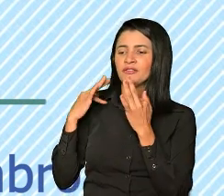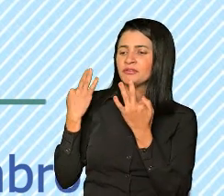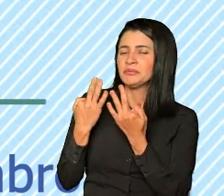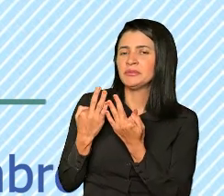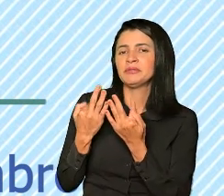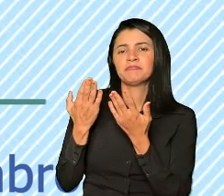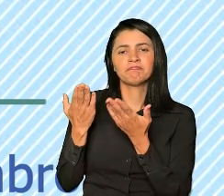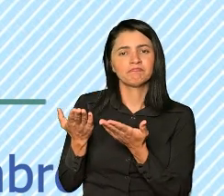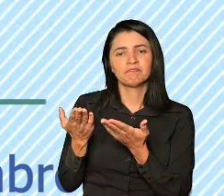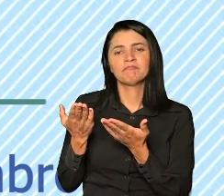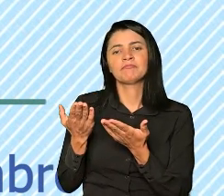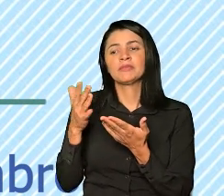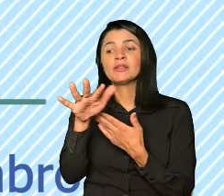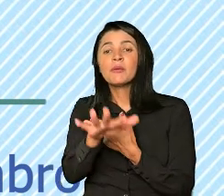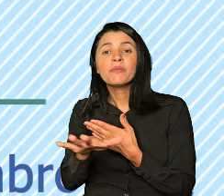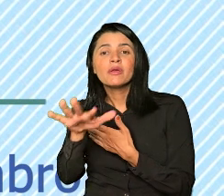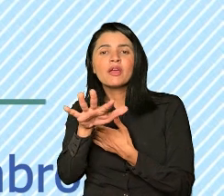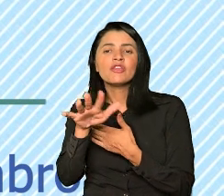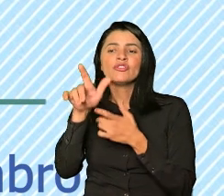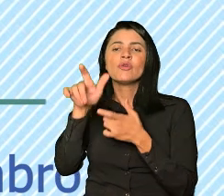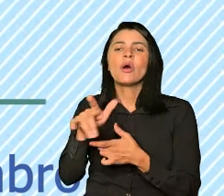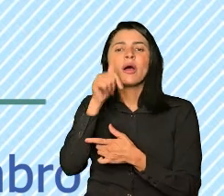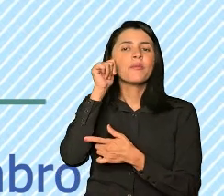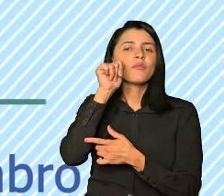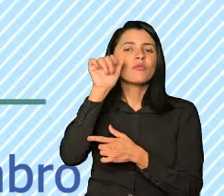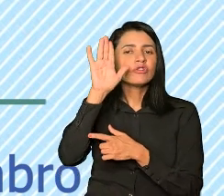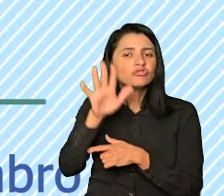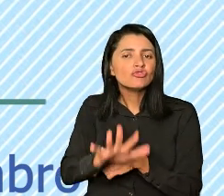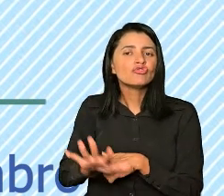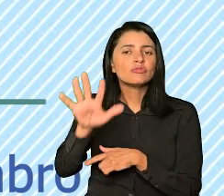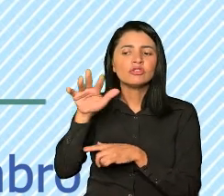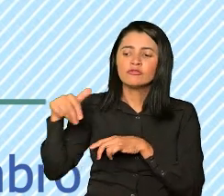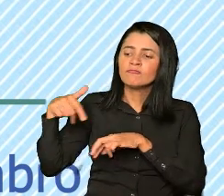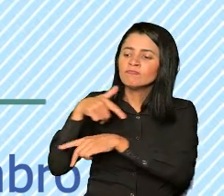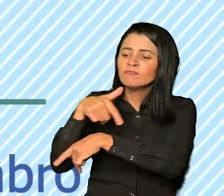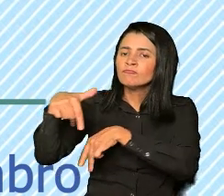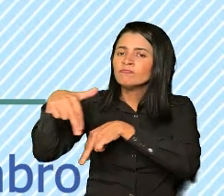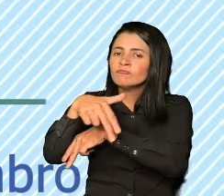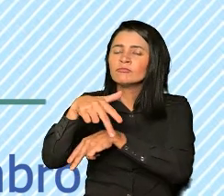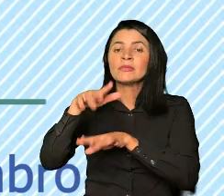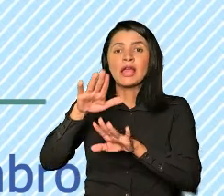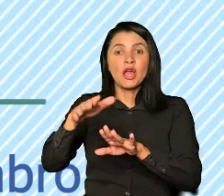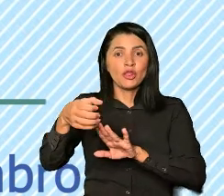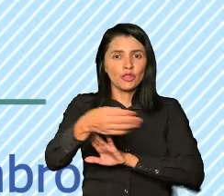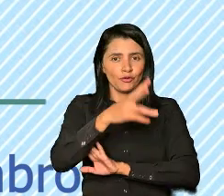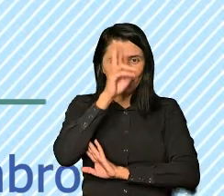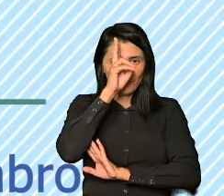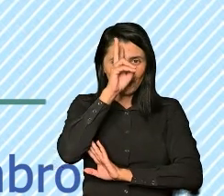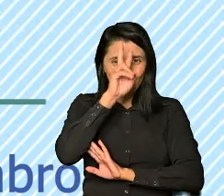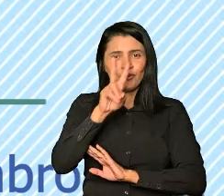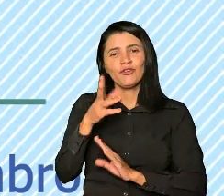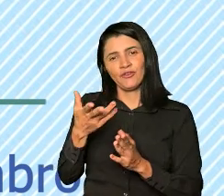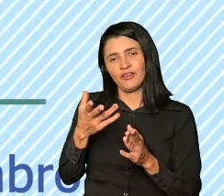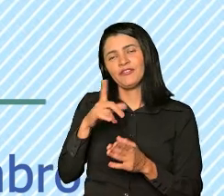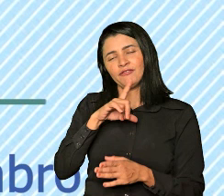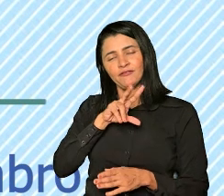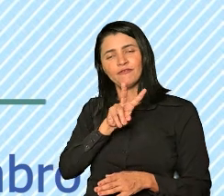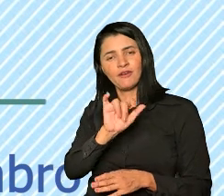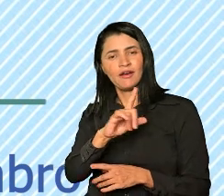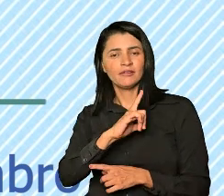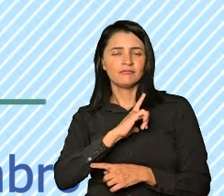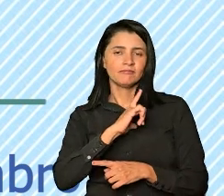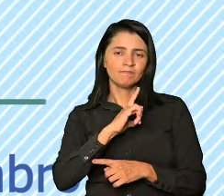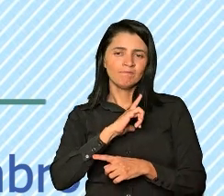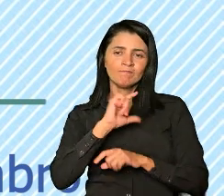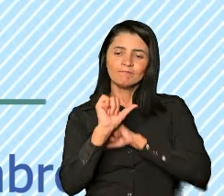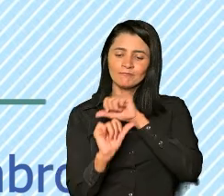família, né, dos ambientes onde as mulheres geralmente circulavam. Com a nova história, vai haver, logicamente,